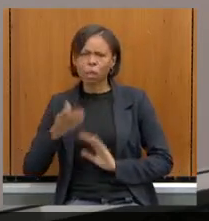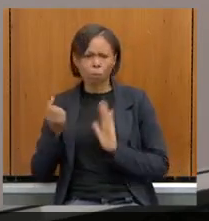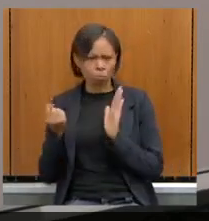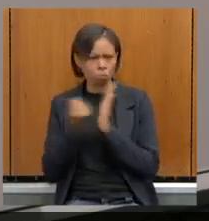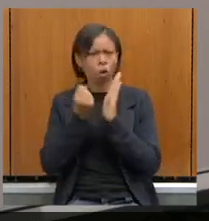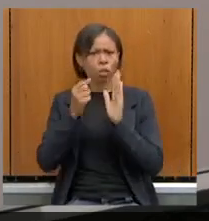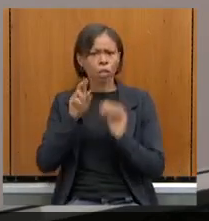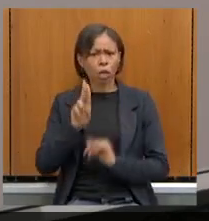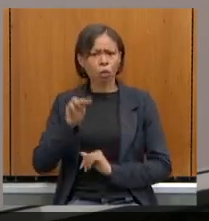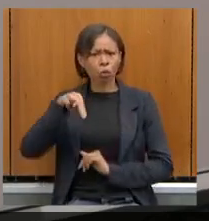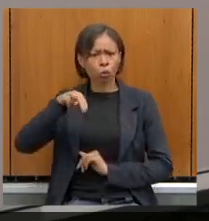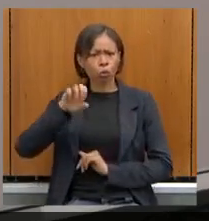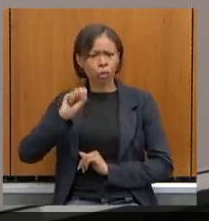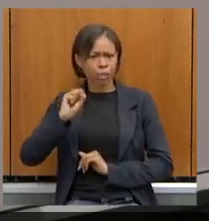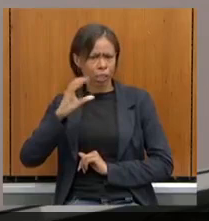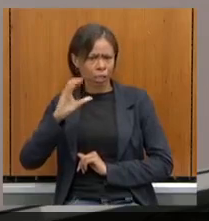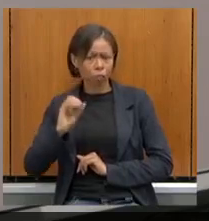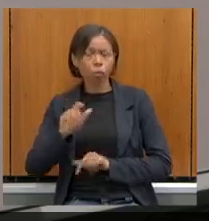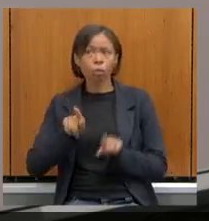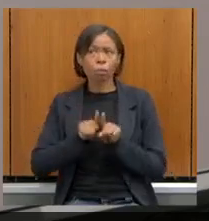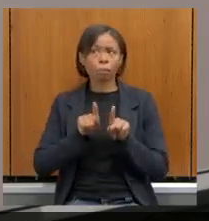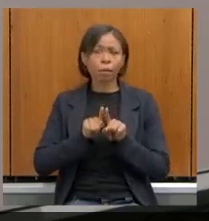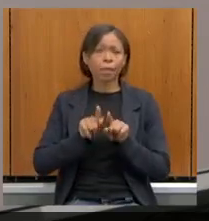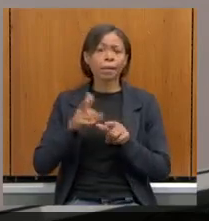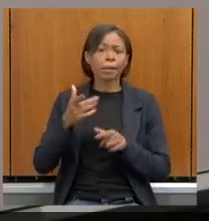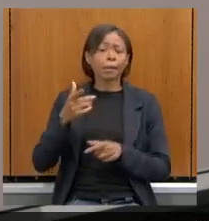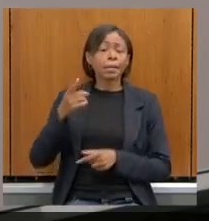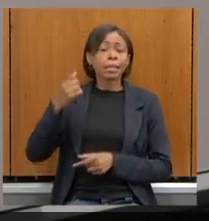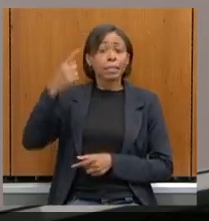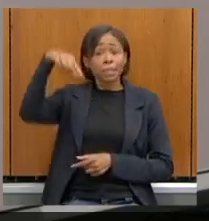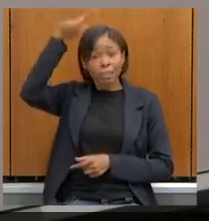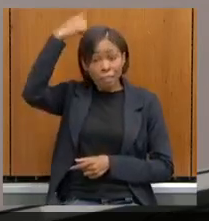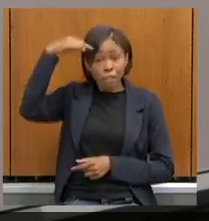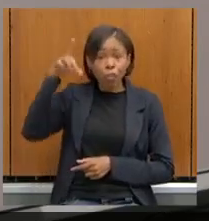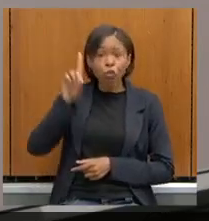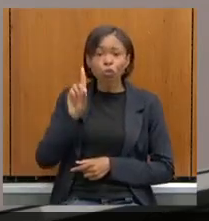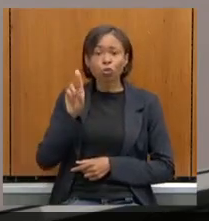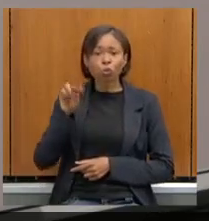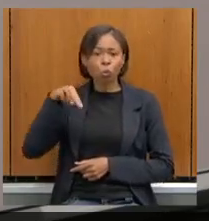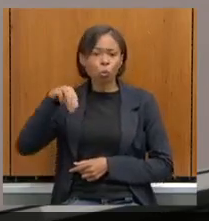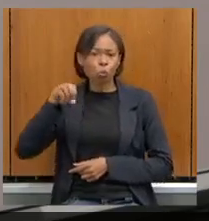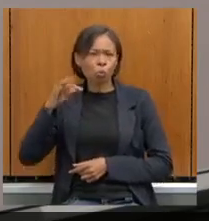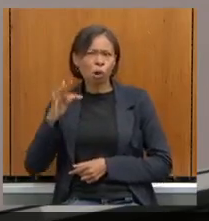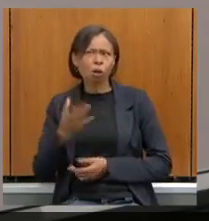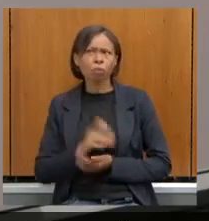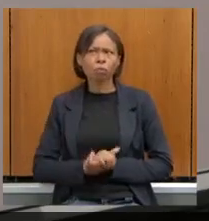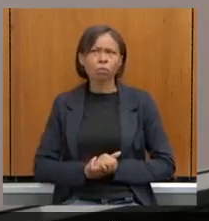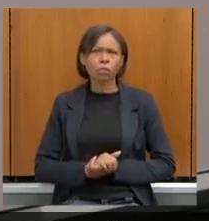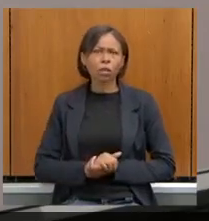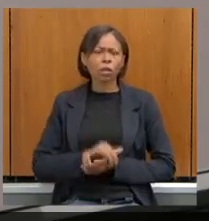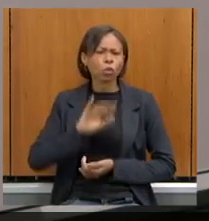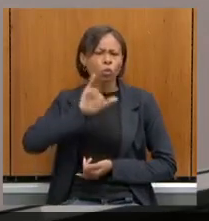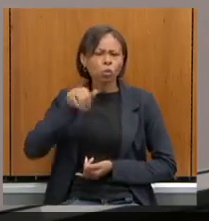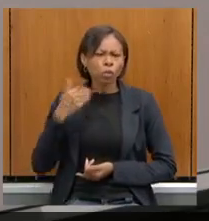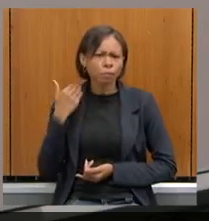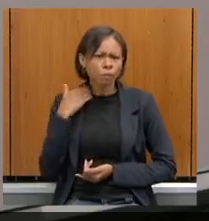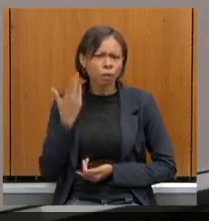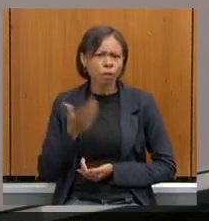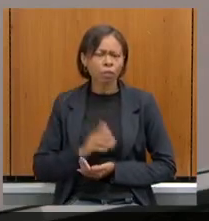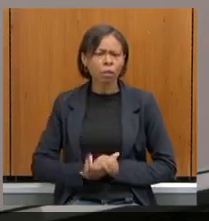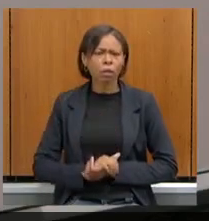do nosso querido Santos Dumont, Juiz de Fora, nós temos São João Del Rey ali na coisa, depois nós temos Conganho do Campo que passa